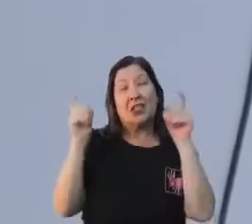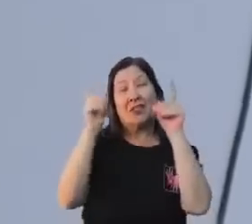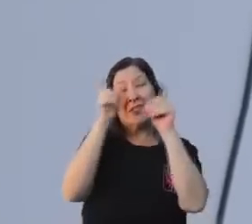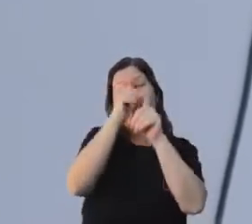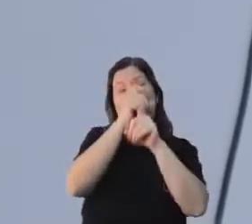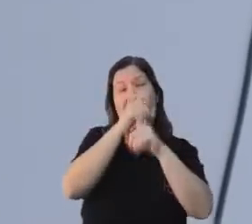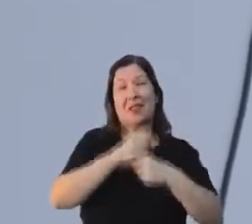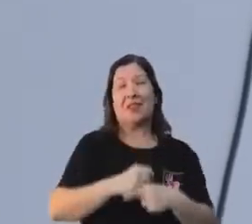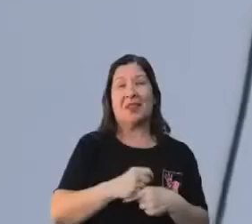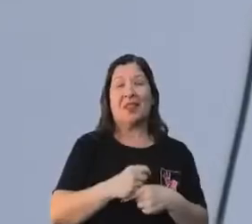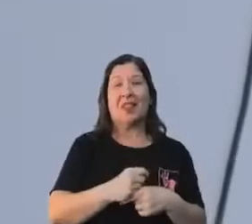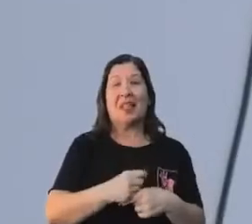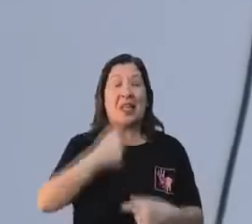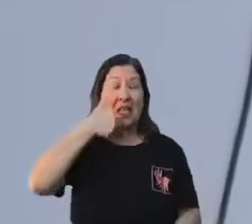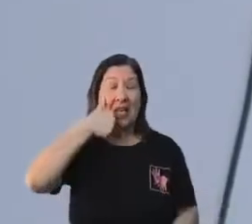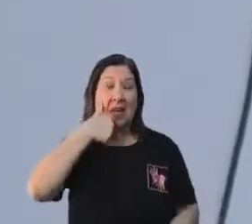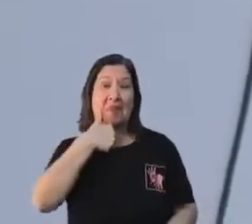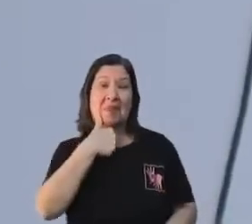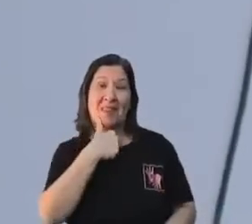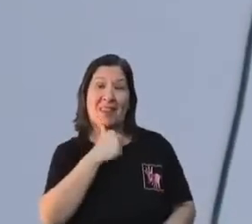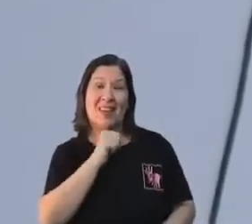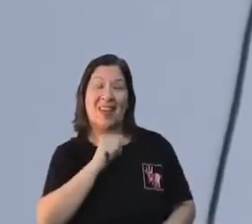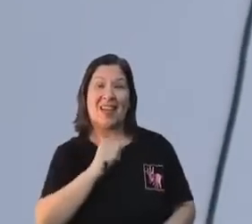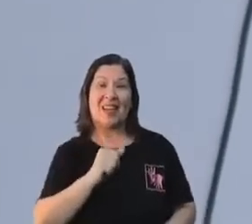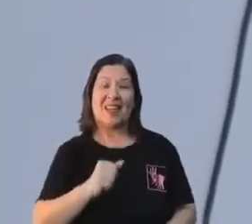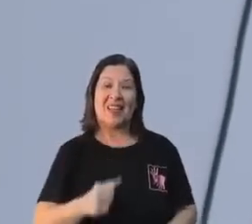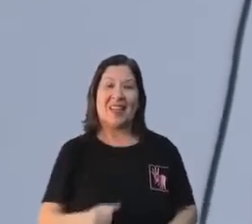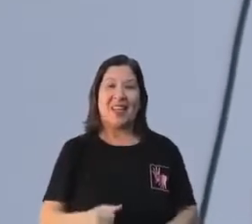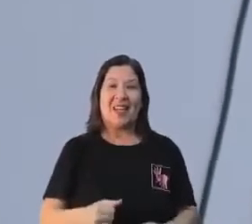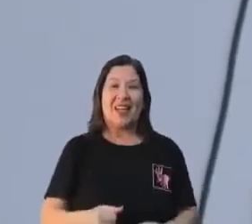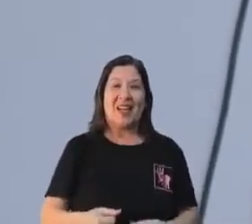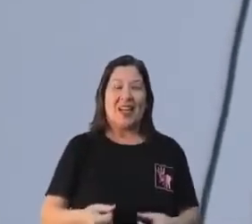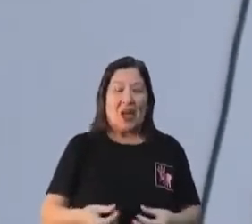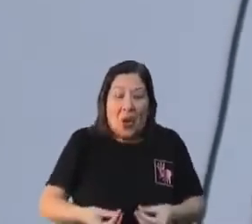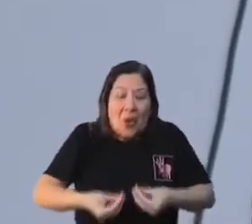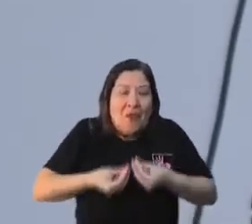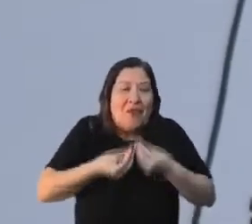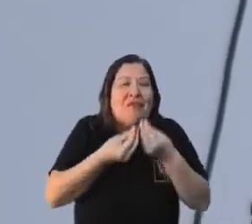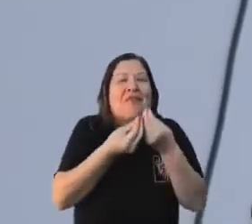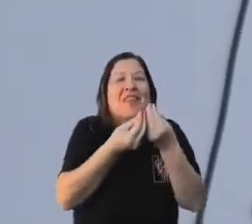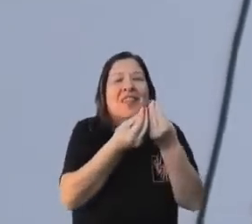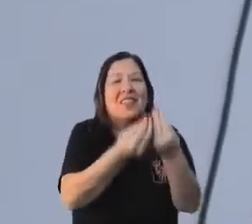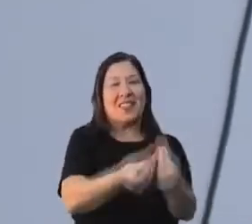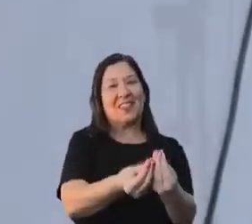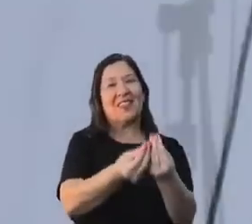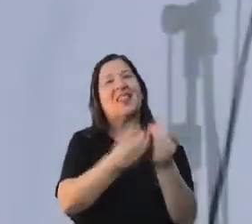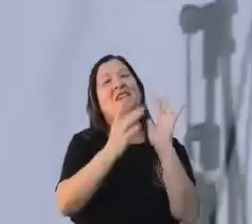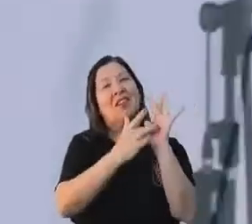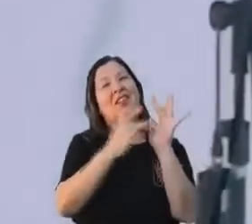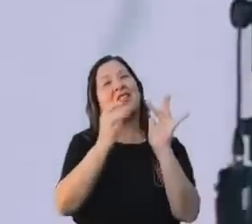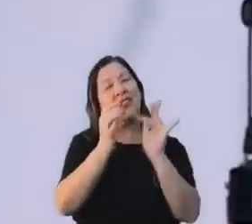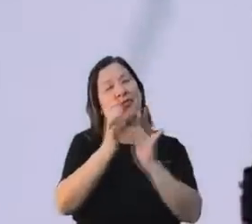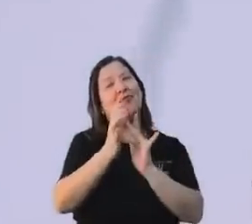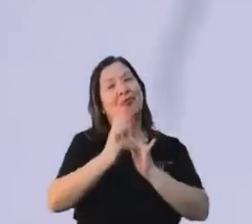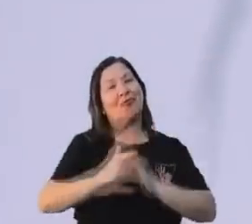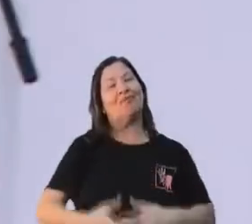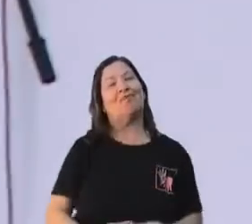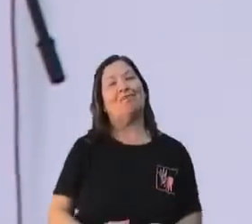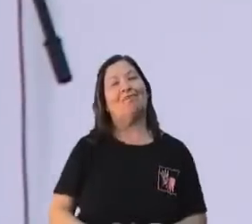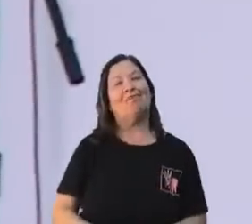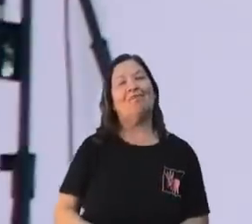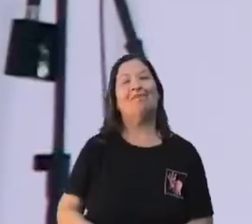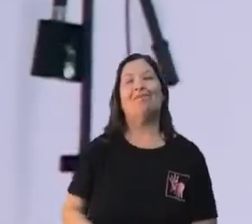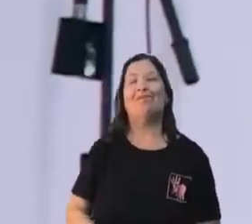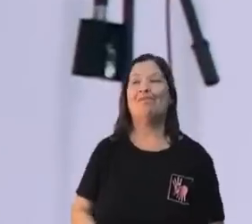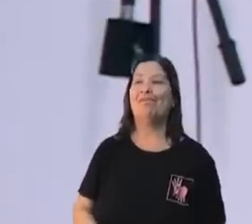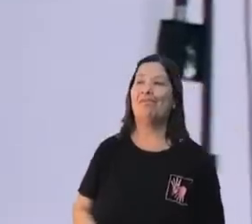acondicionado nesse vaso de pedra ornamental. Para vocês terem uma ideia, foi avaliado o